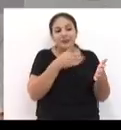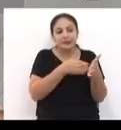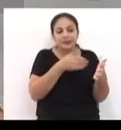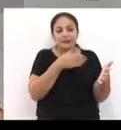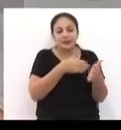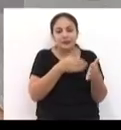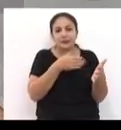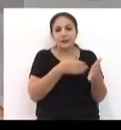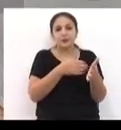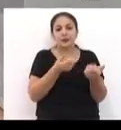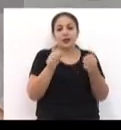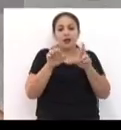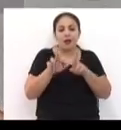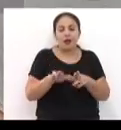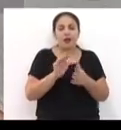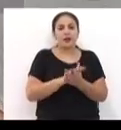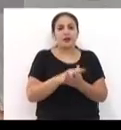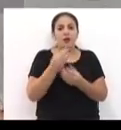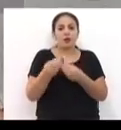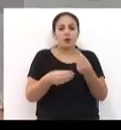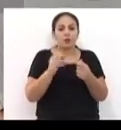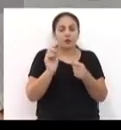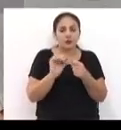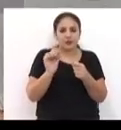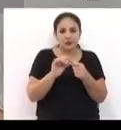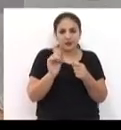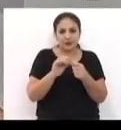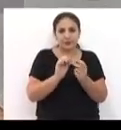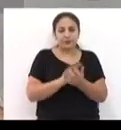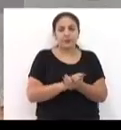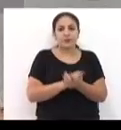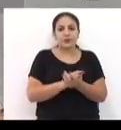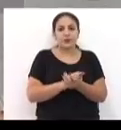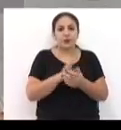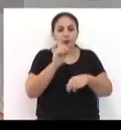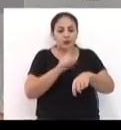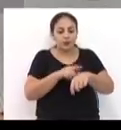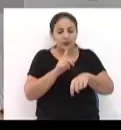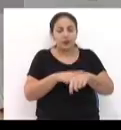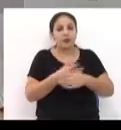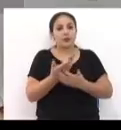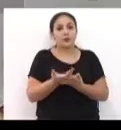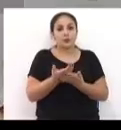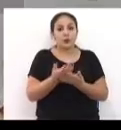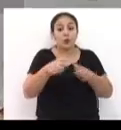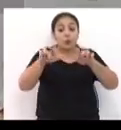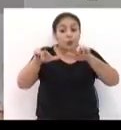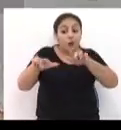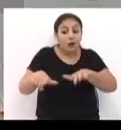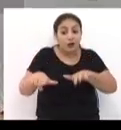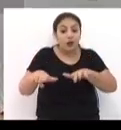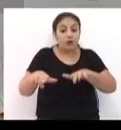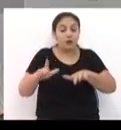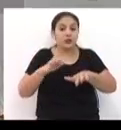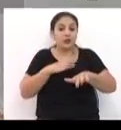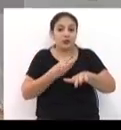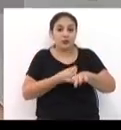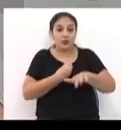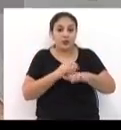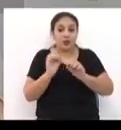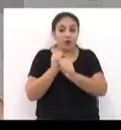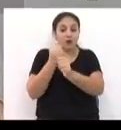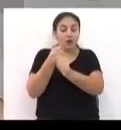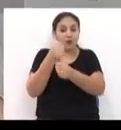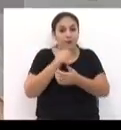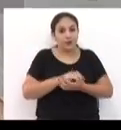limitar a área que poderá ser regularizada, a situação, o local onde foi